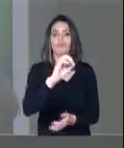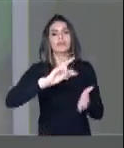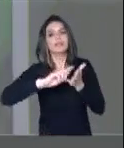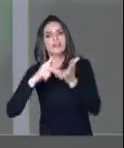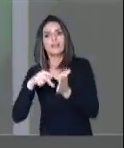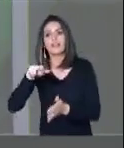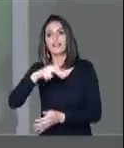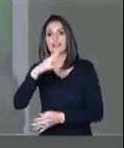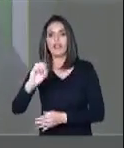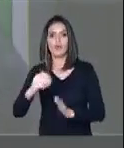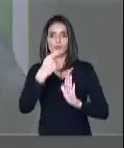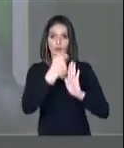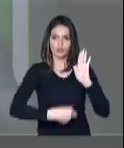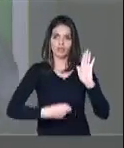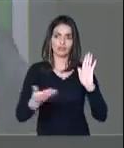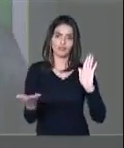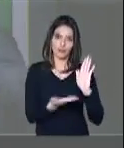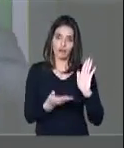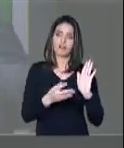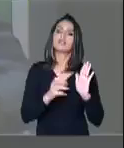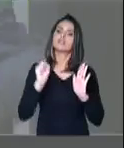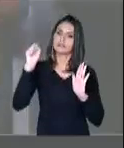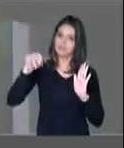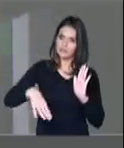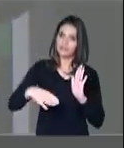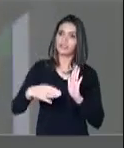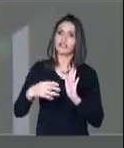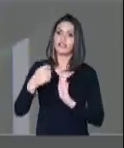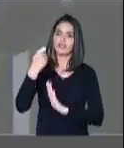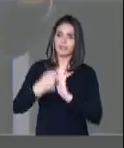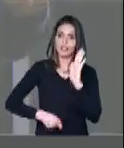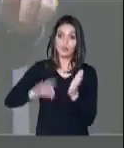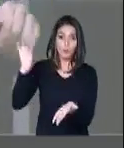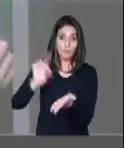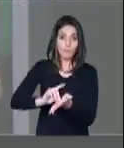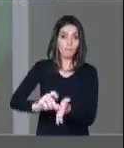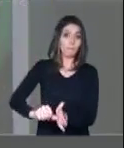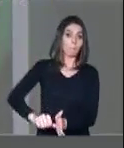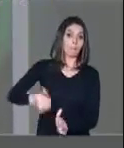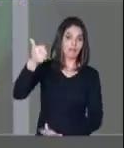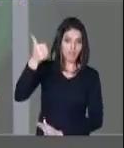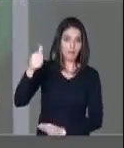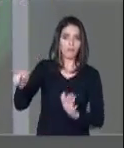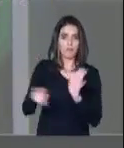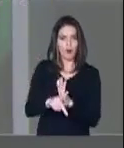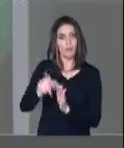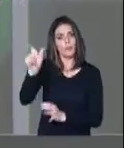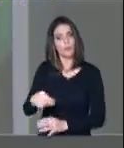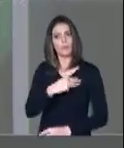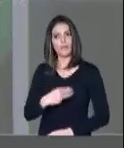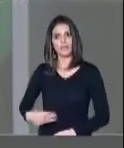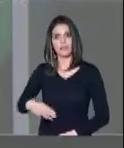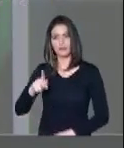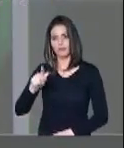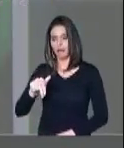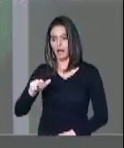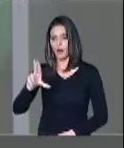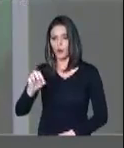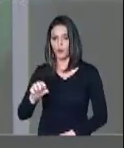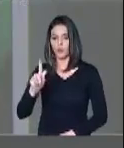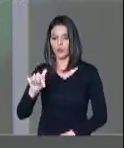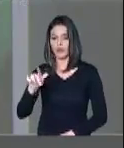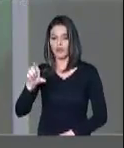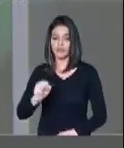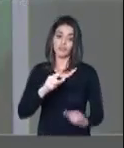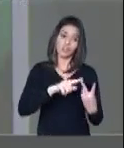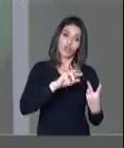dizer não para o texto atual da reforma, mas sim para o texto original, o texto do Paulo Guedes, o texto do Rogério Marinho, o